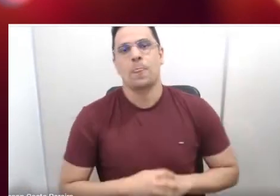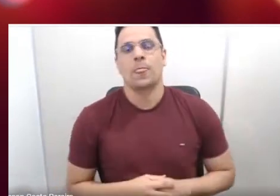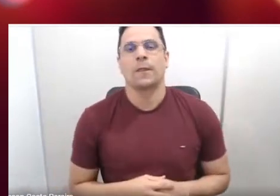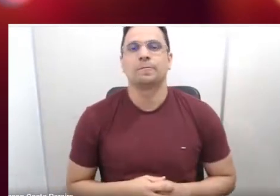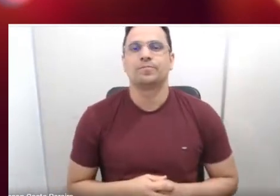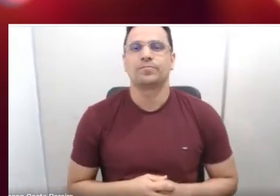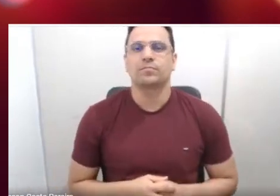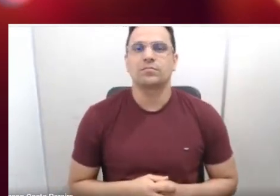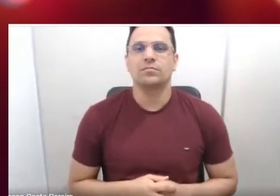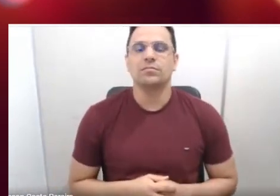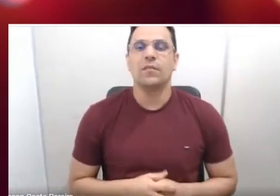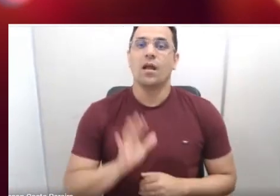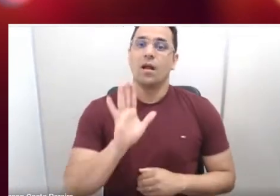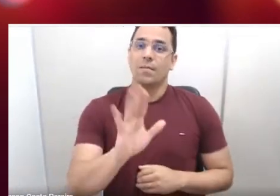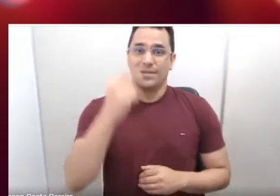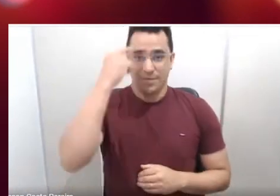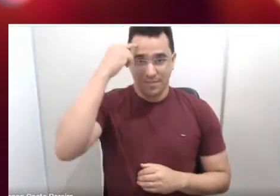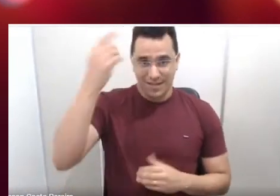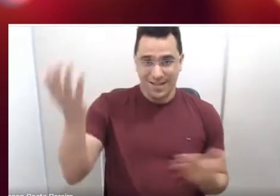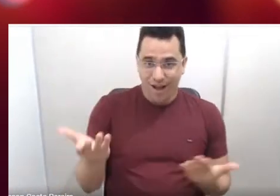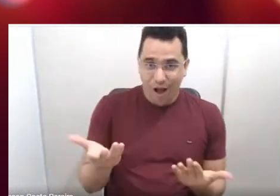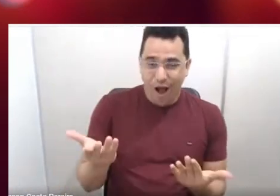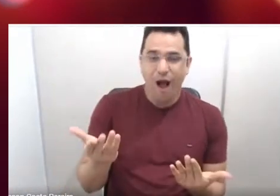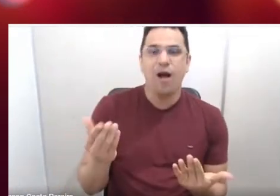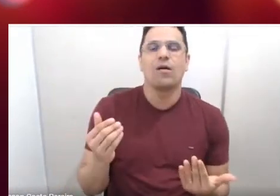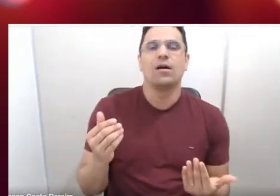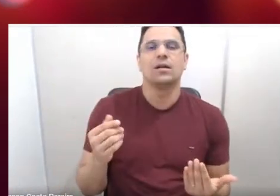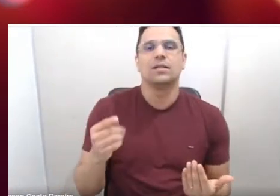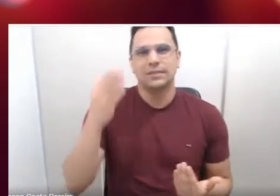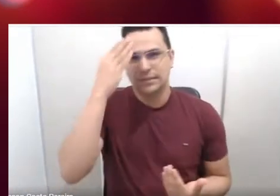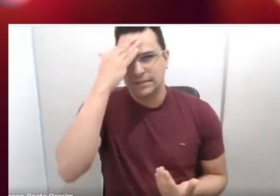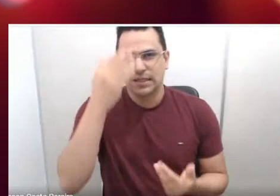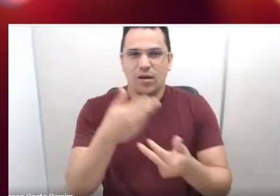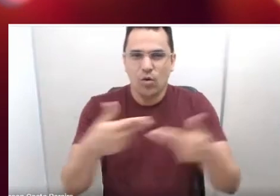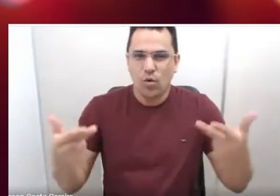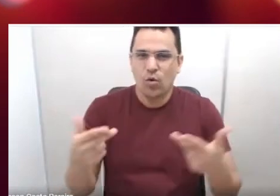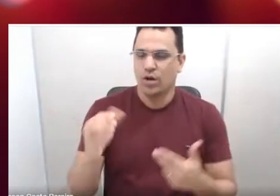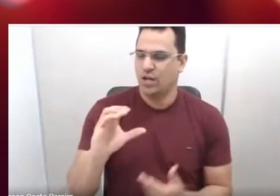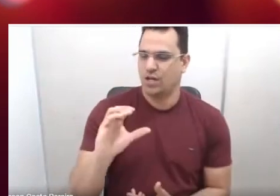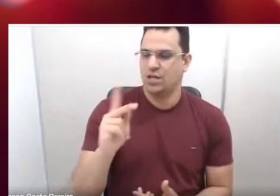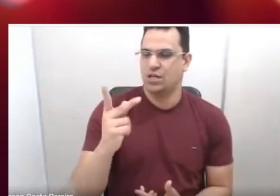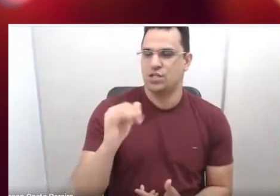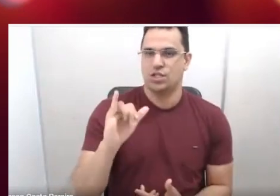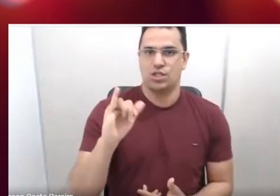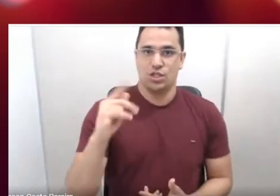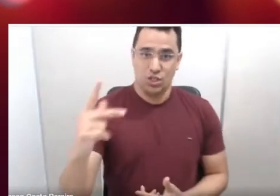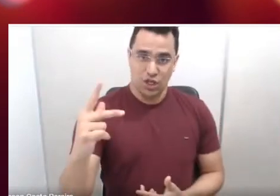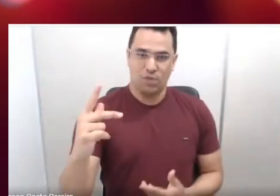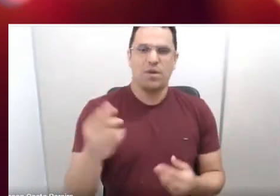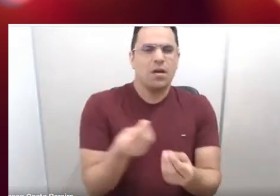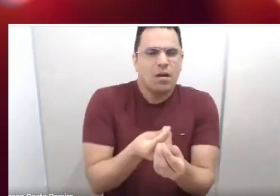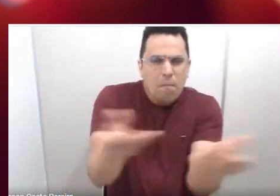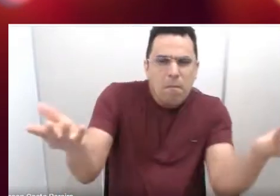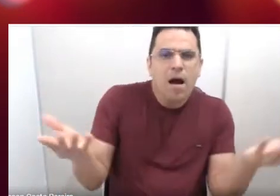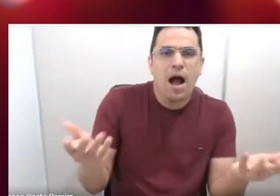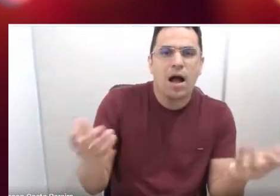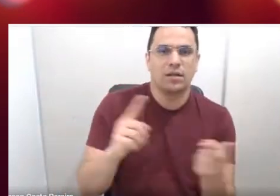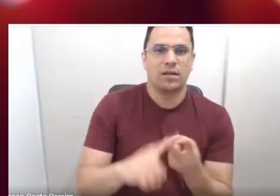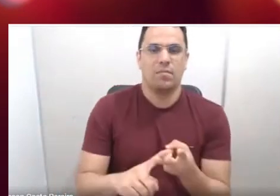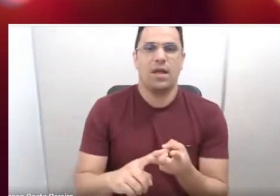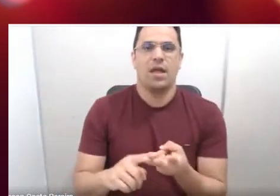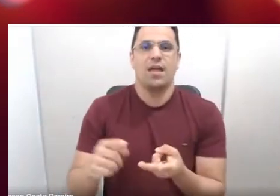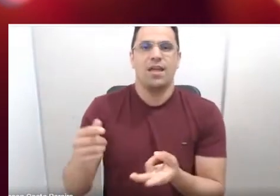vista das assistências que a gente tentou, né, com chip, com a distribuição de chips, e também com a situação da bolsa